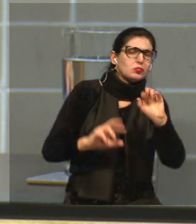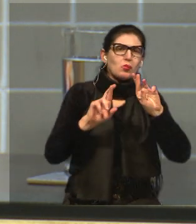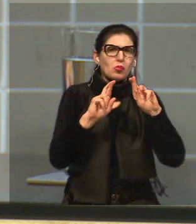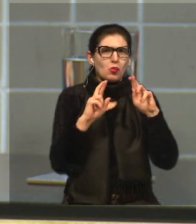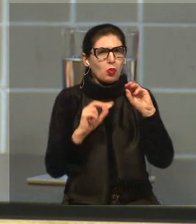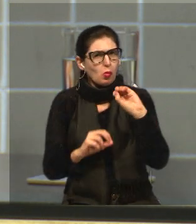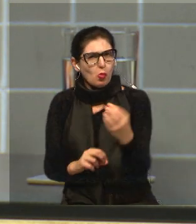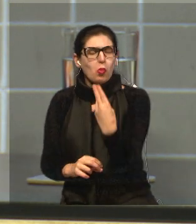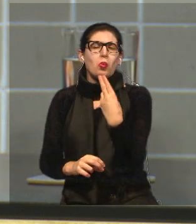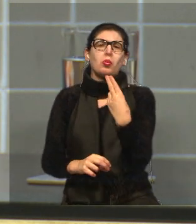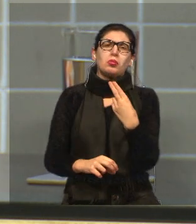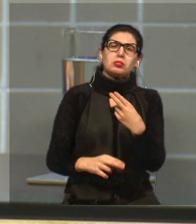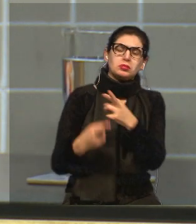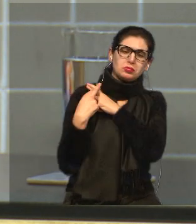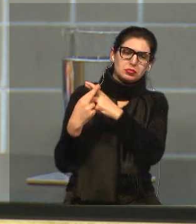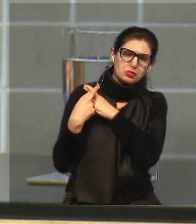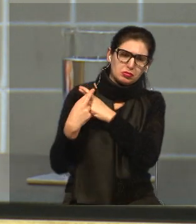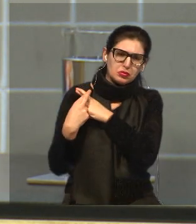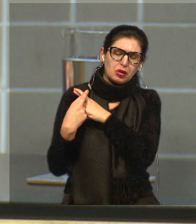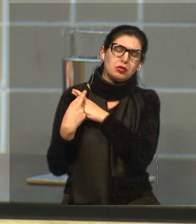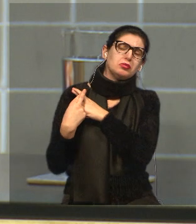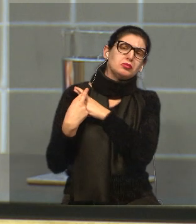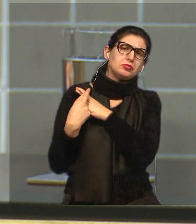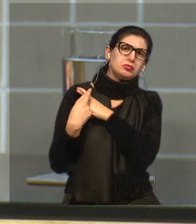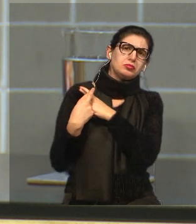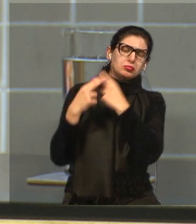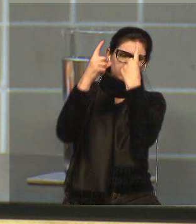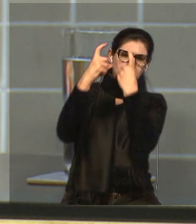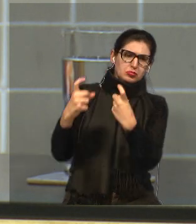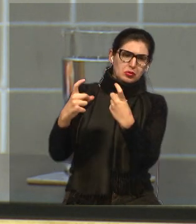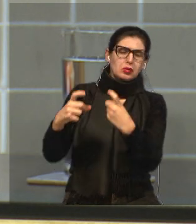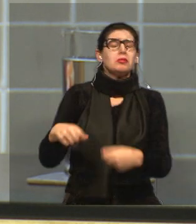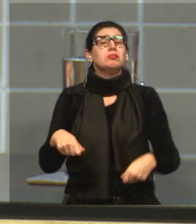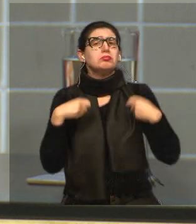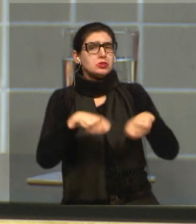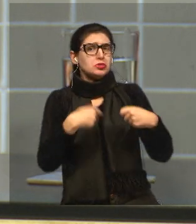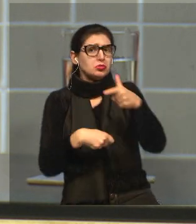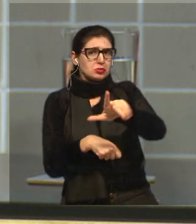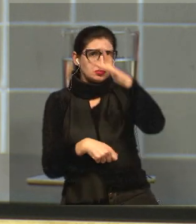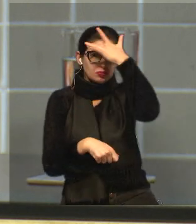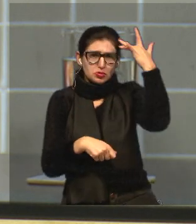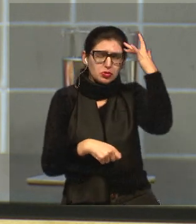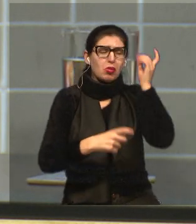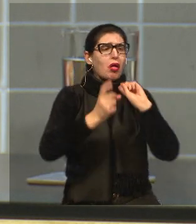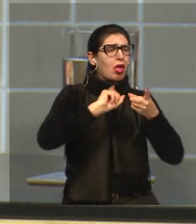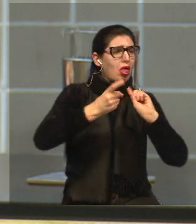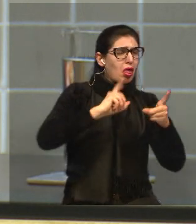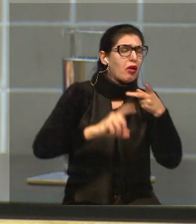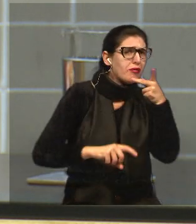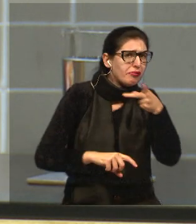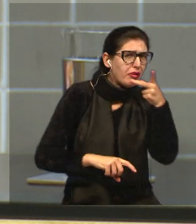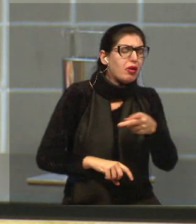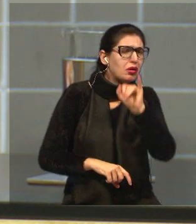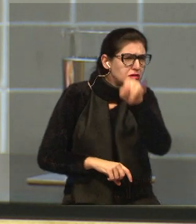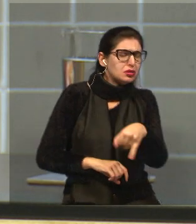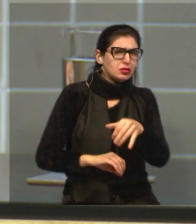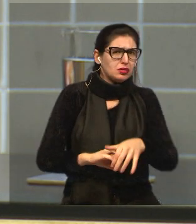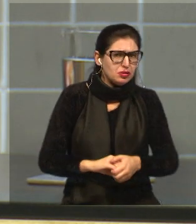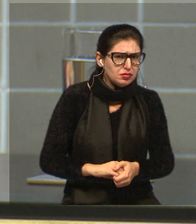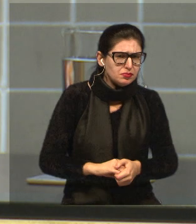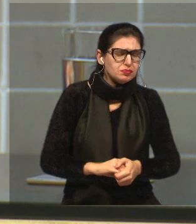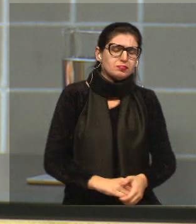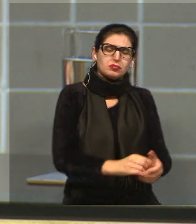responsáveis. A denúncia é o relato inicial para o start do Conselho Tutelar, que